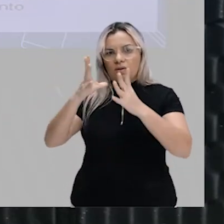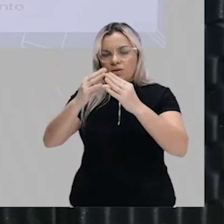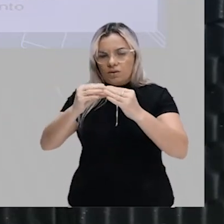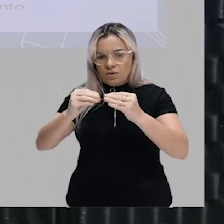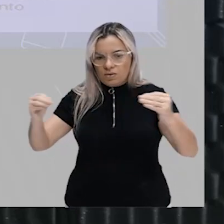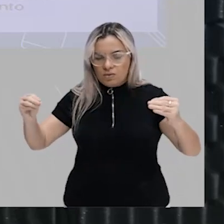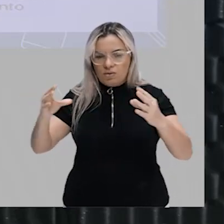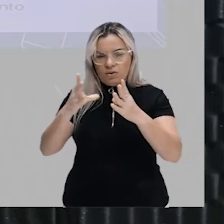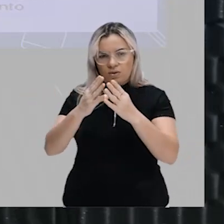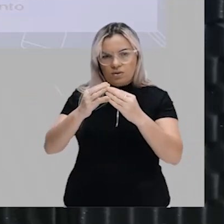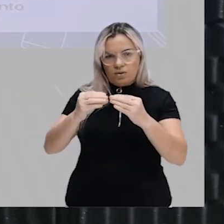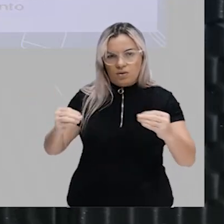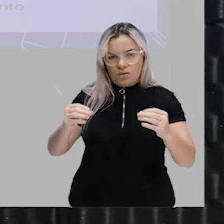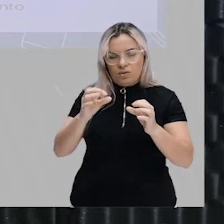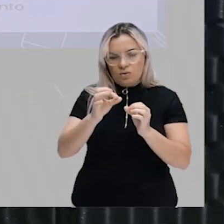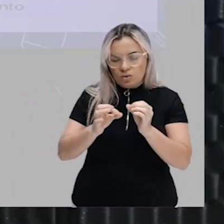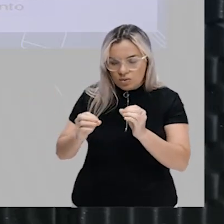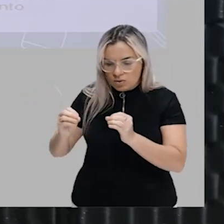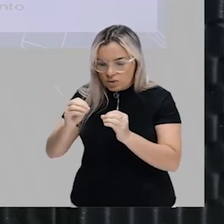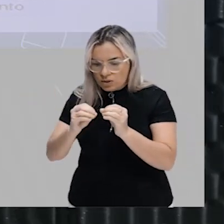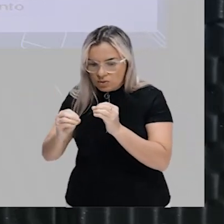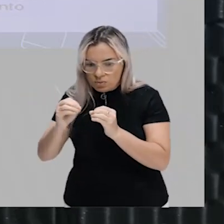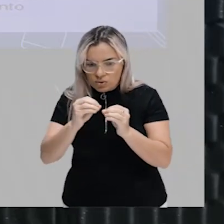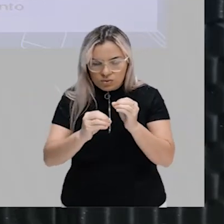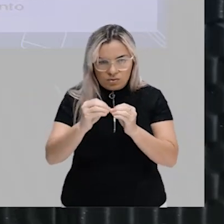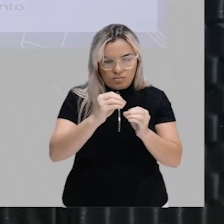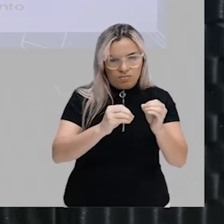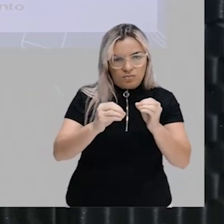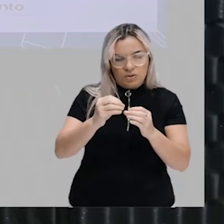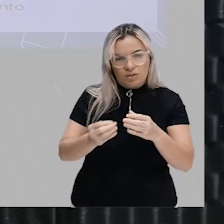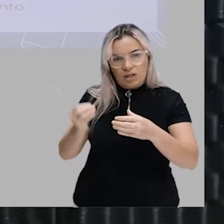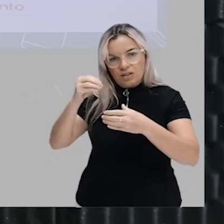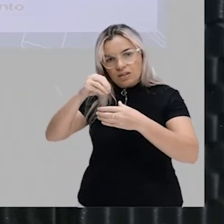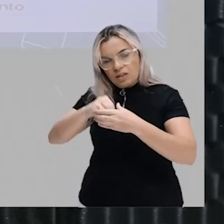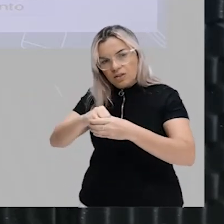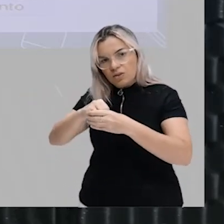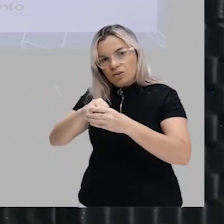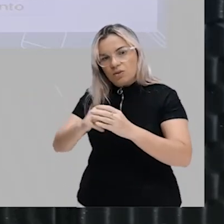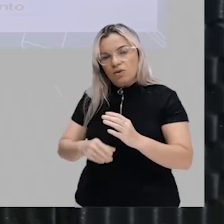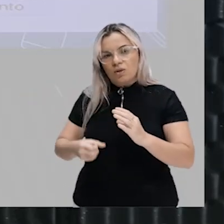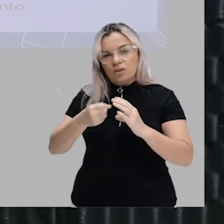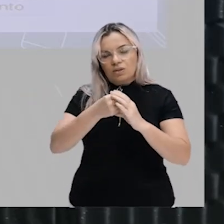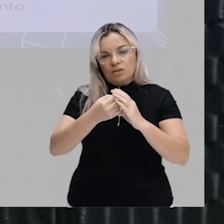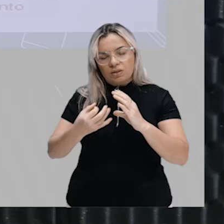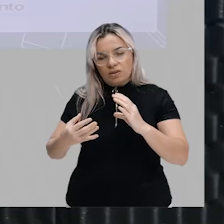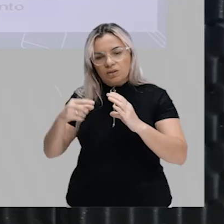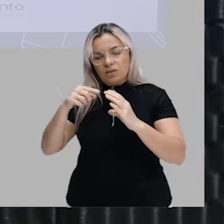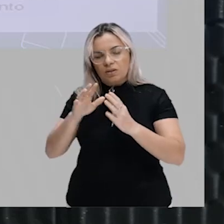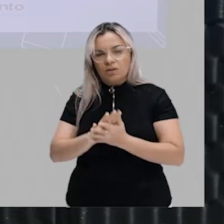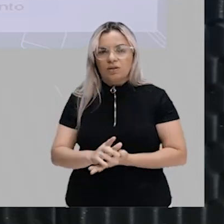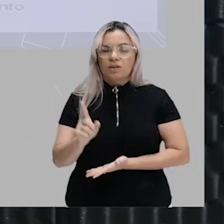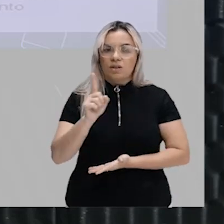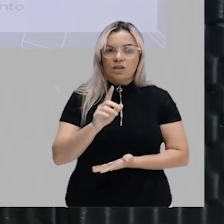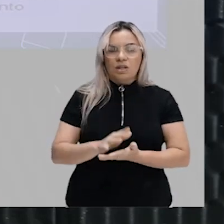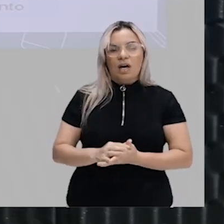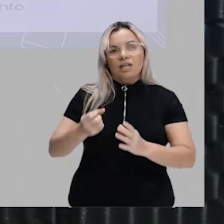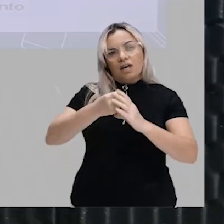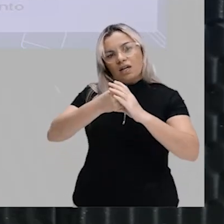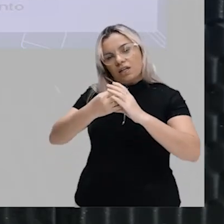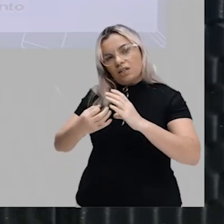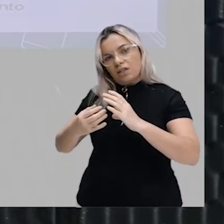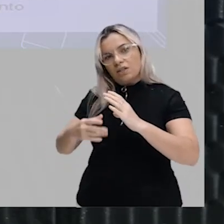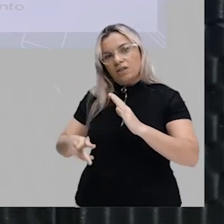eliminar boa parte dos micro-organismos e as características do leite não vai ser